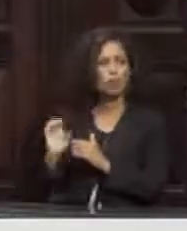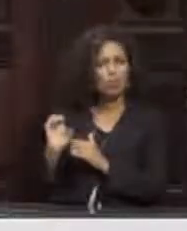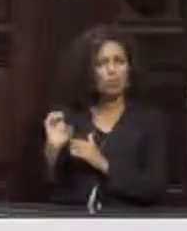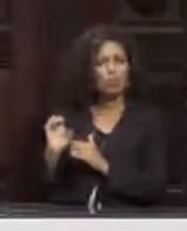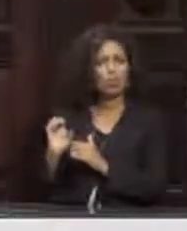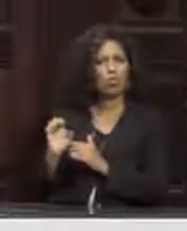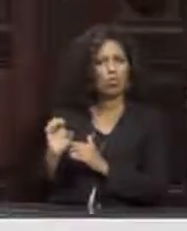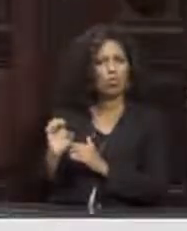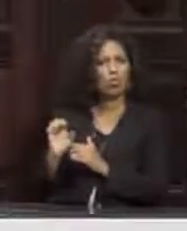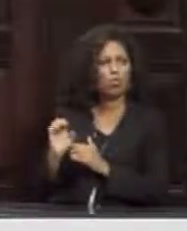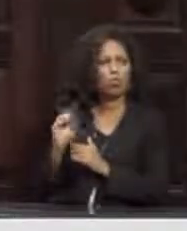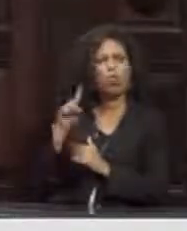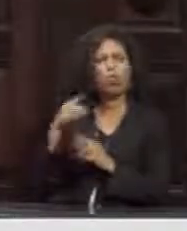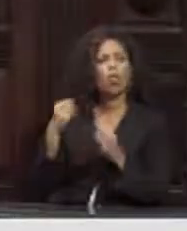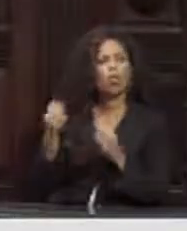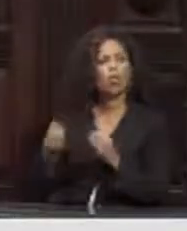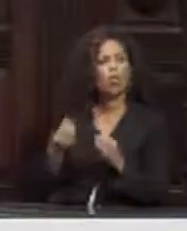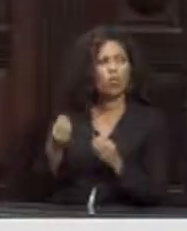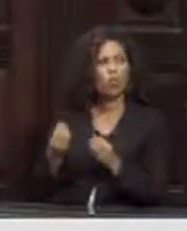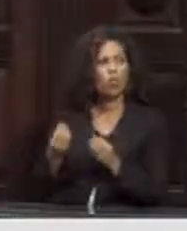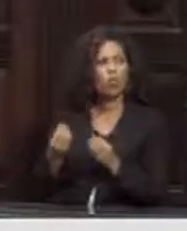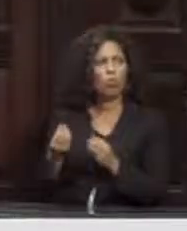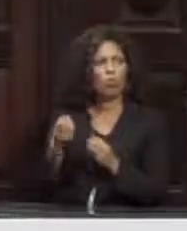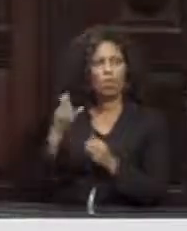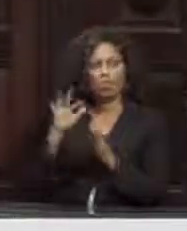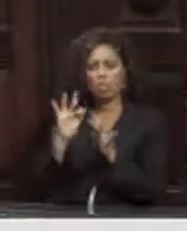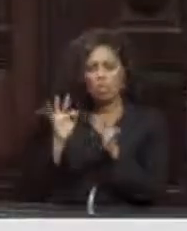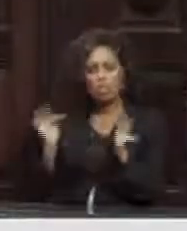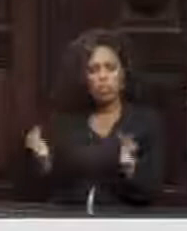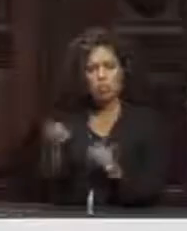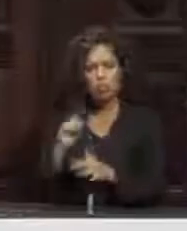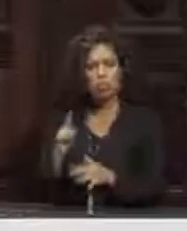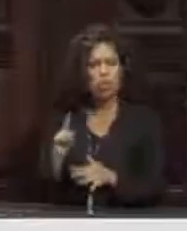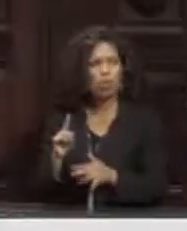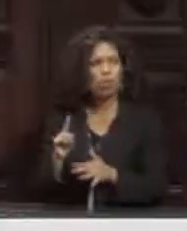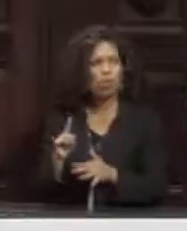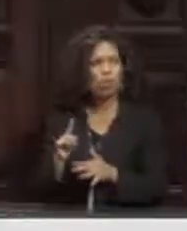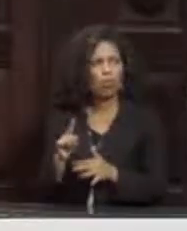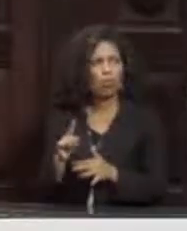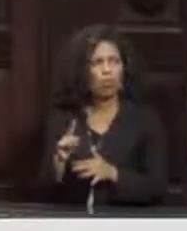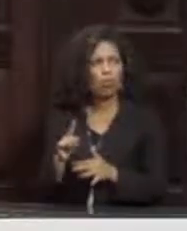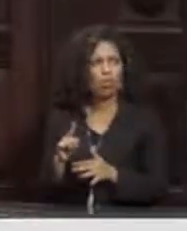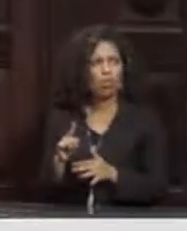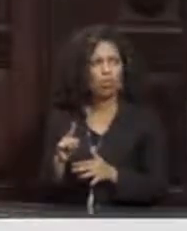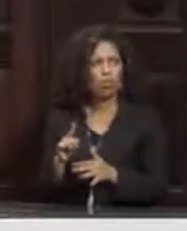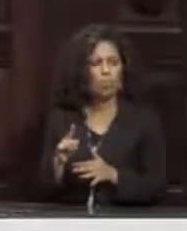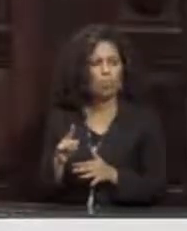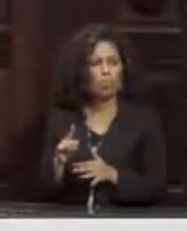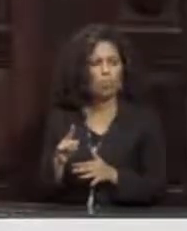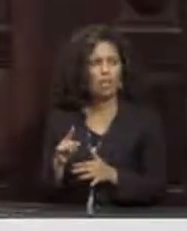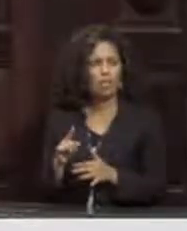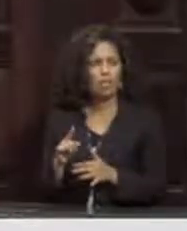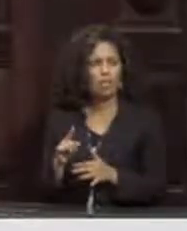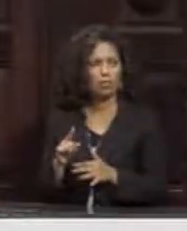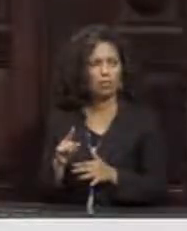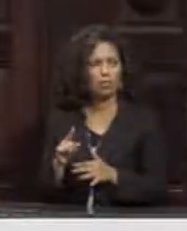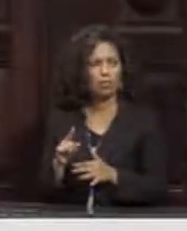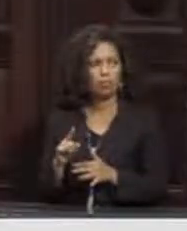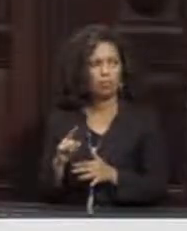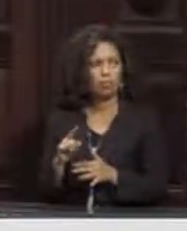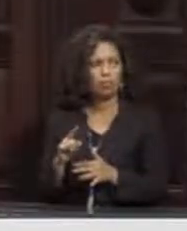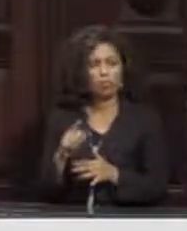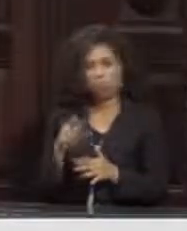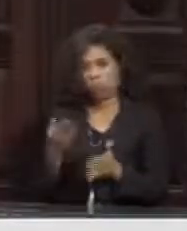recebíveis, não é uma coisa simples. E a SEASA? Como é? Quer dizer que eles querem